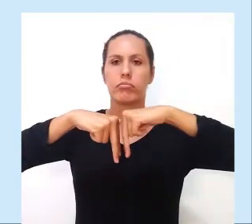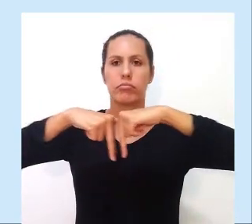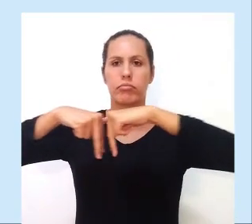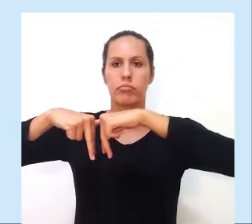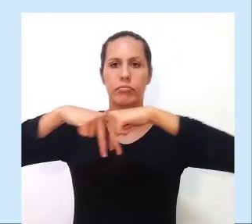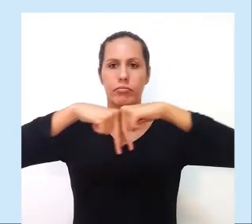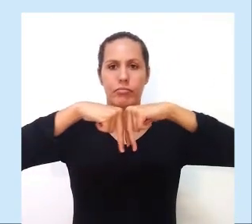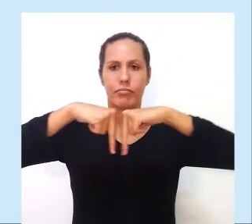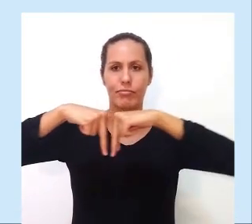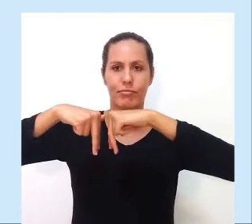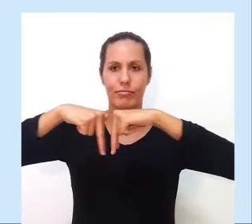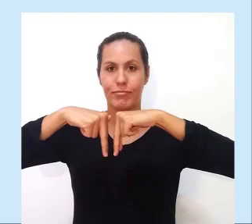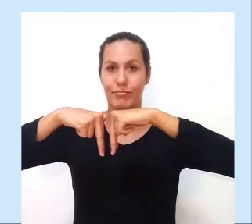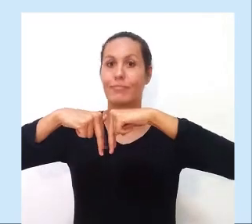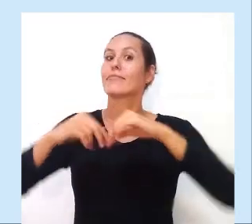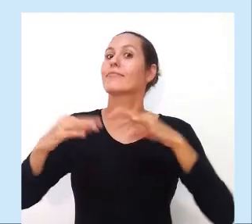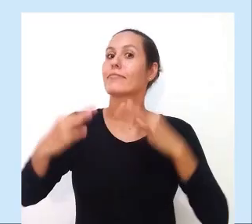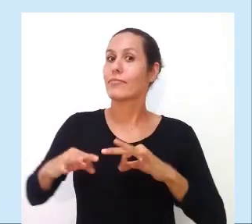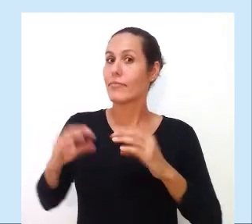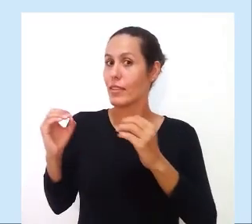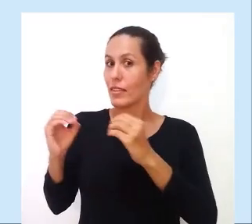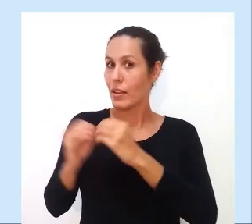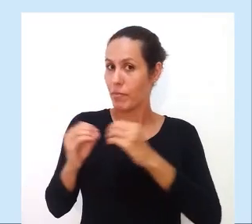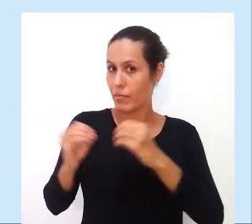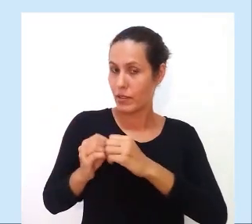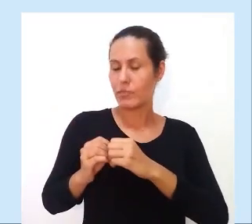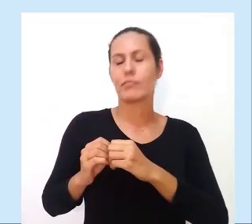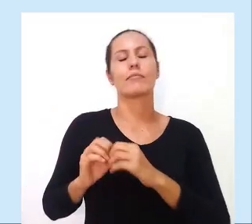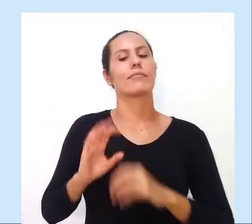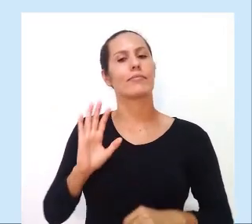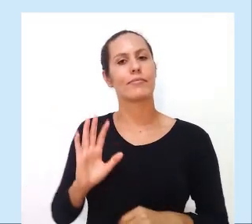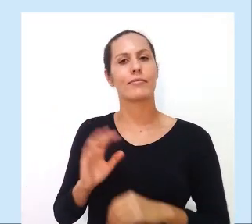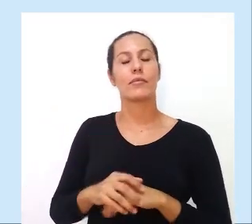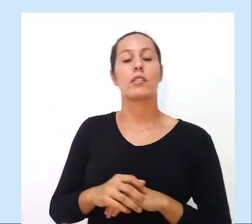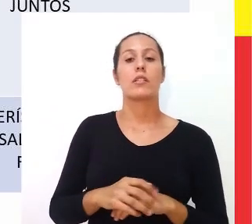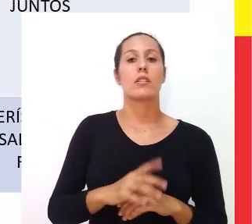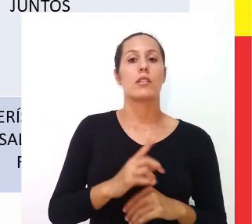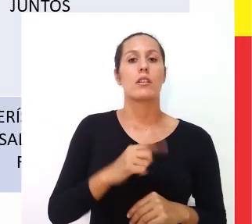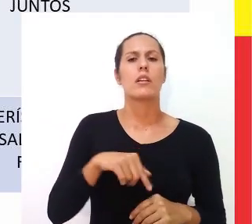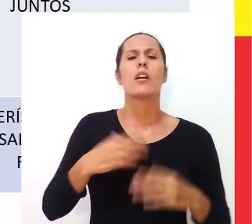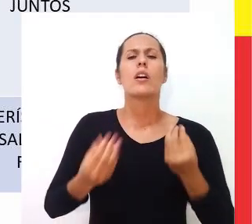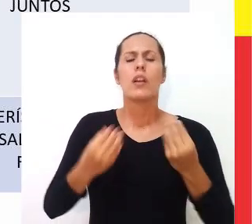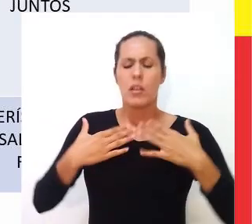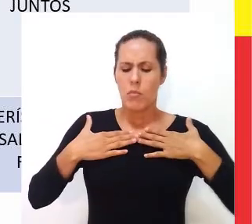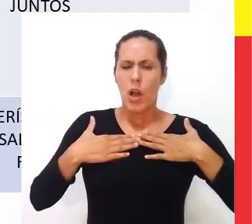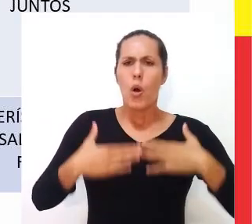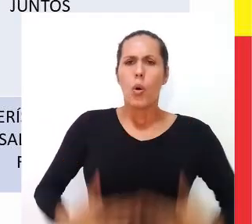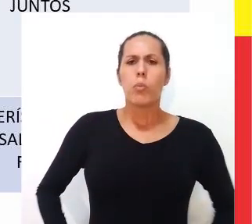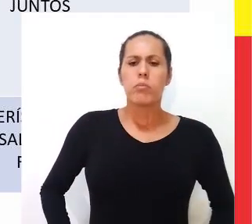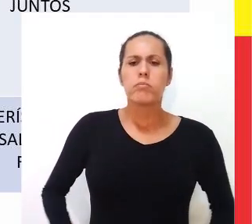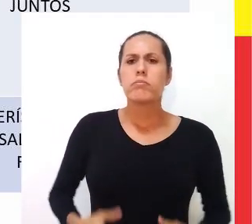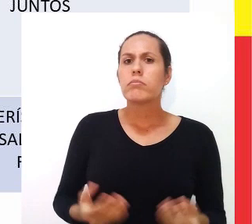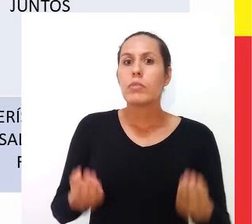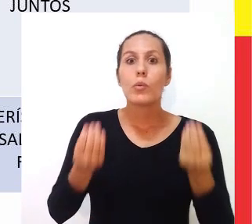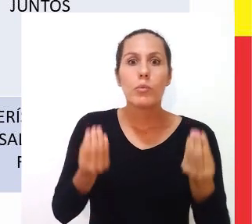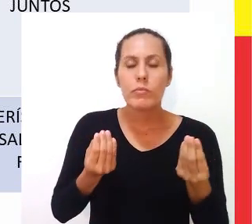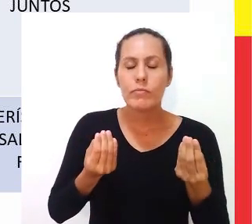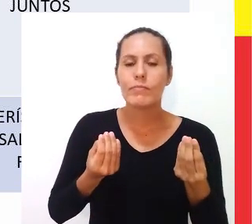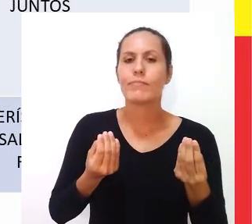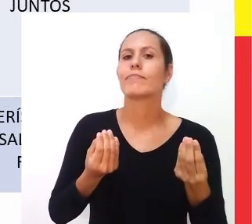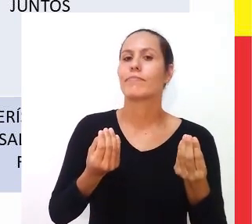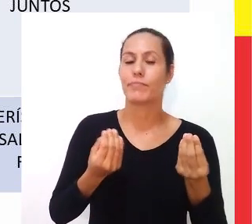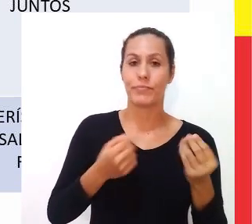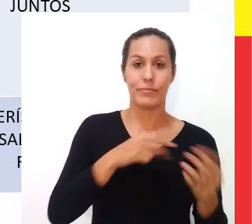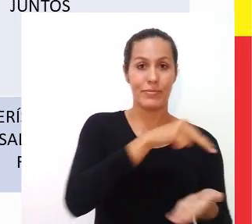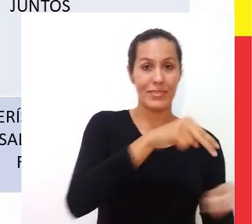Mas está com contato, o cavalheiro com a dama, então eles sempre estão próximos um do outro. E como são as roupas do